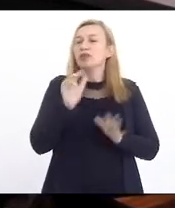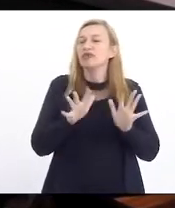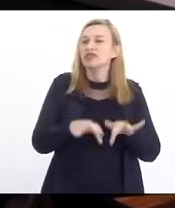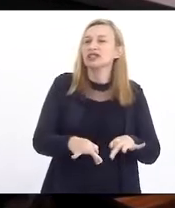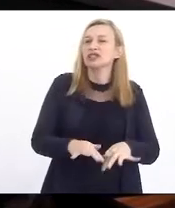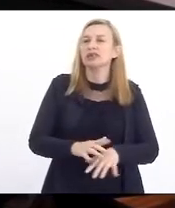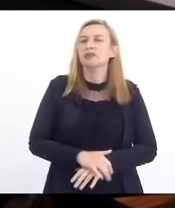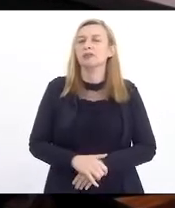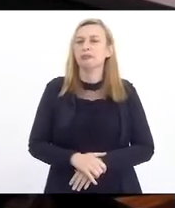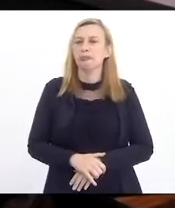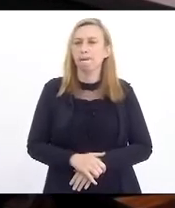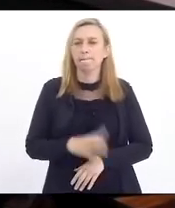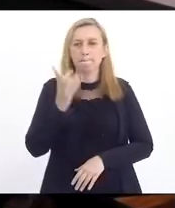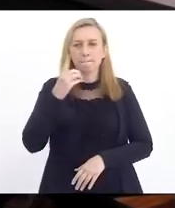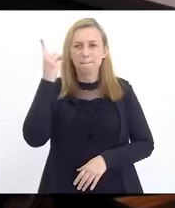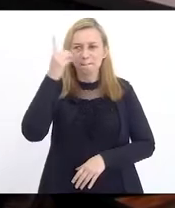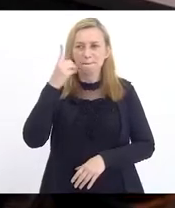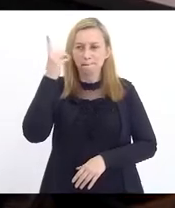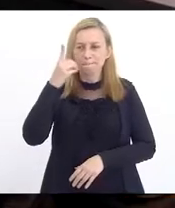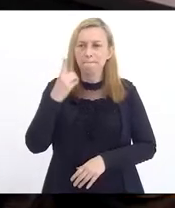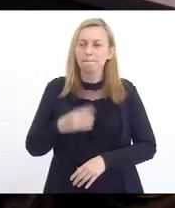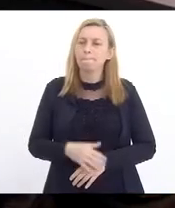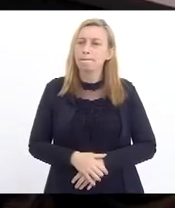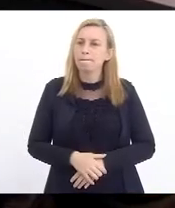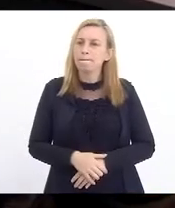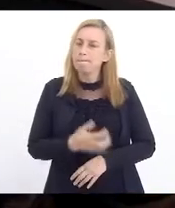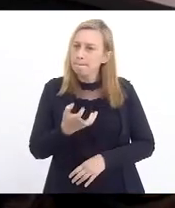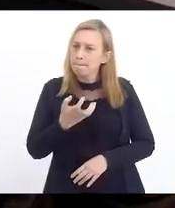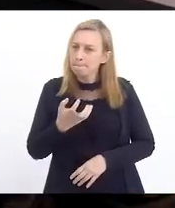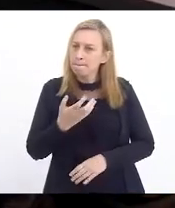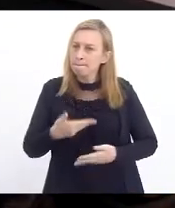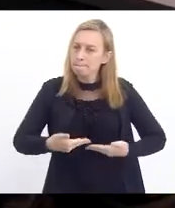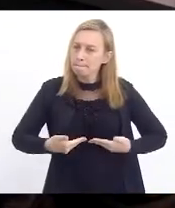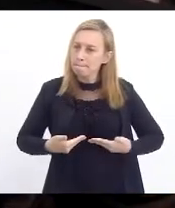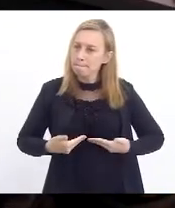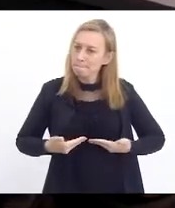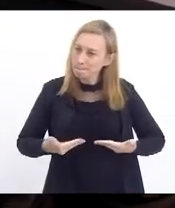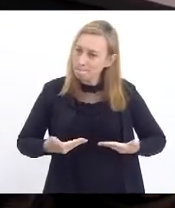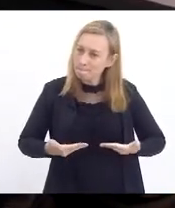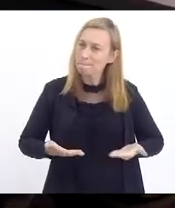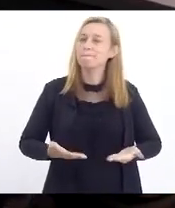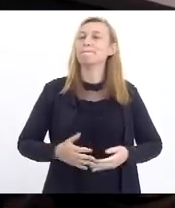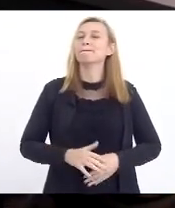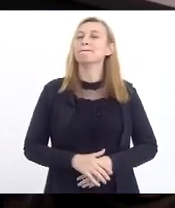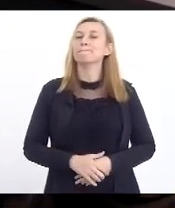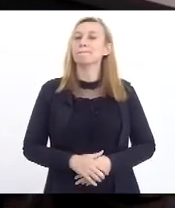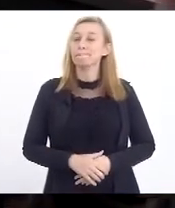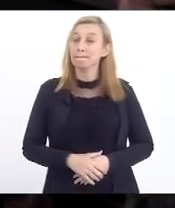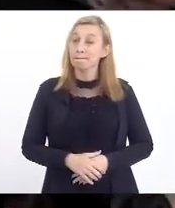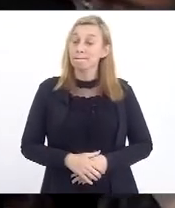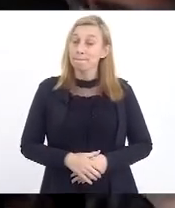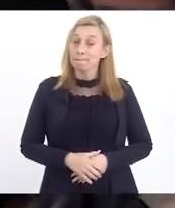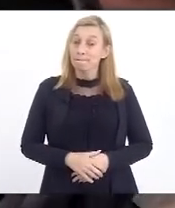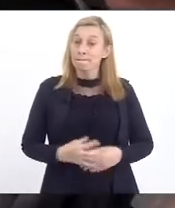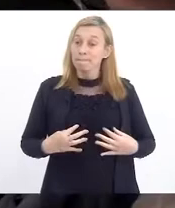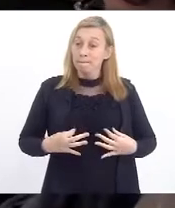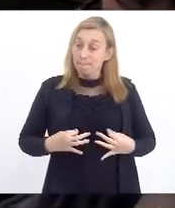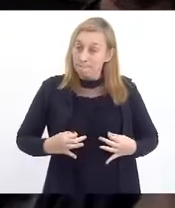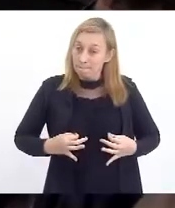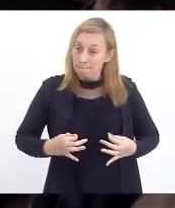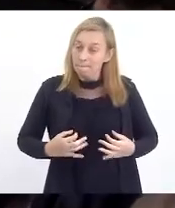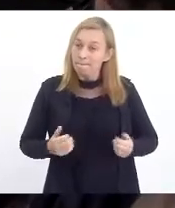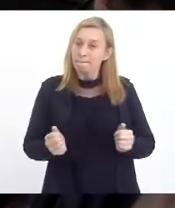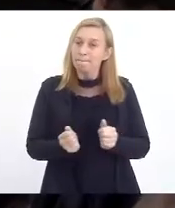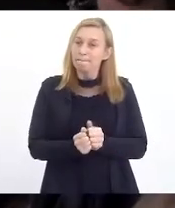terminar, deputada, eu queria que me oferecer, e com a legitimidade que eu falei aqui,